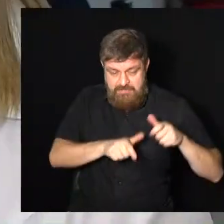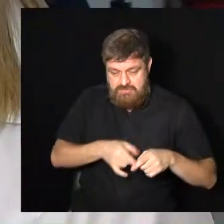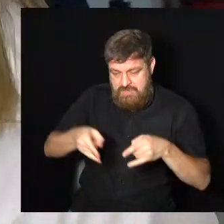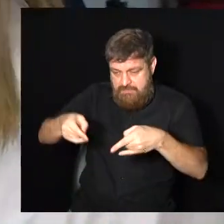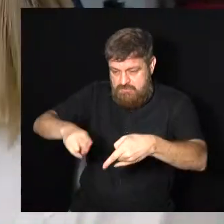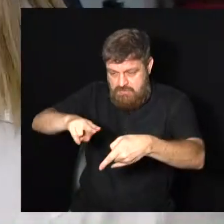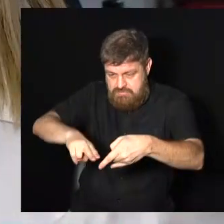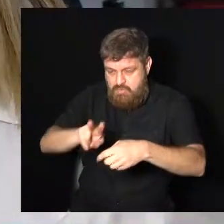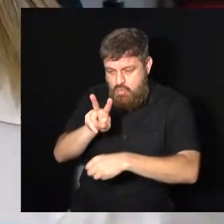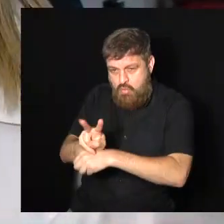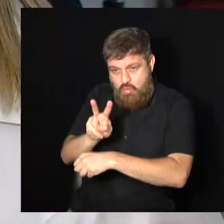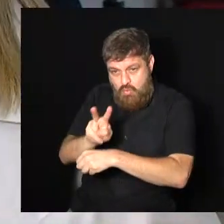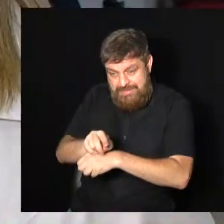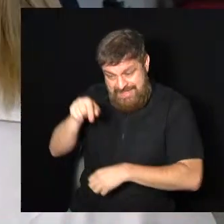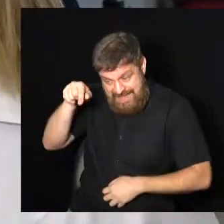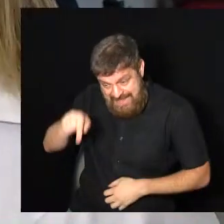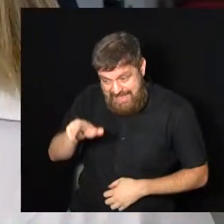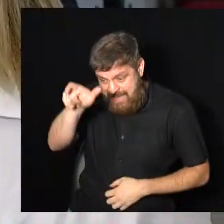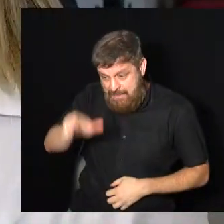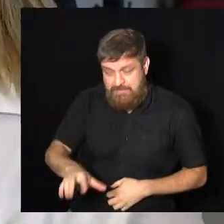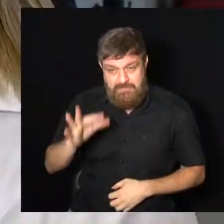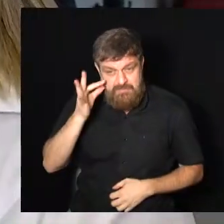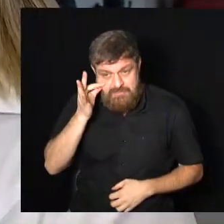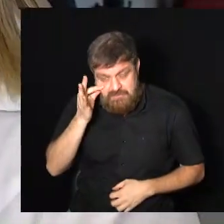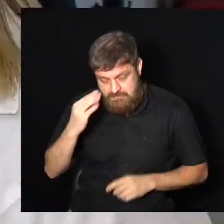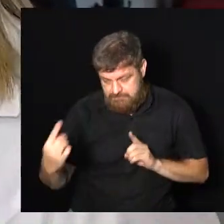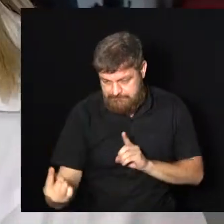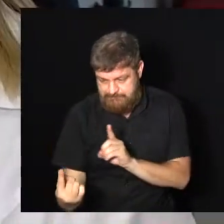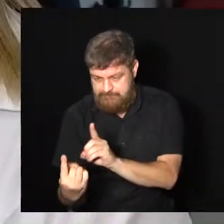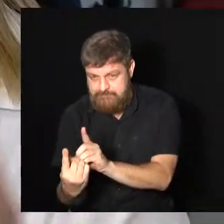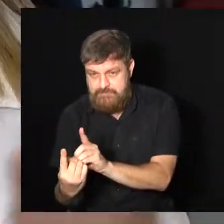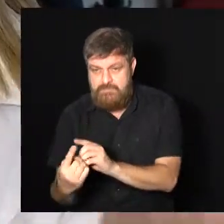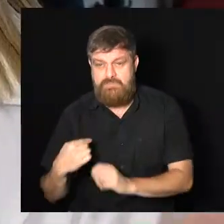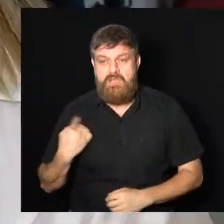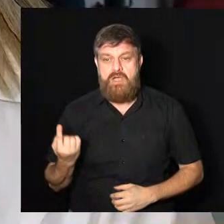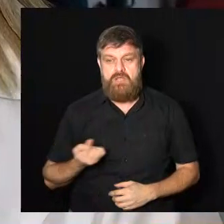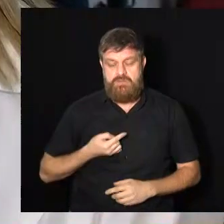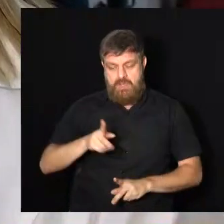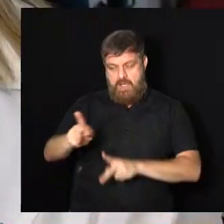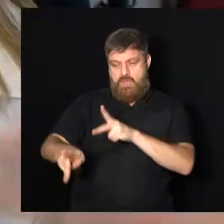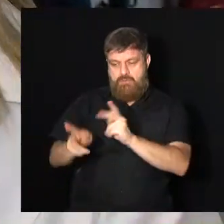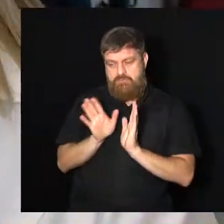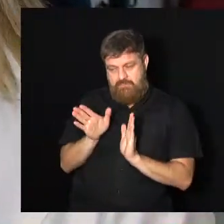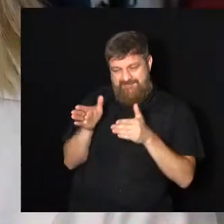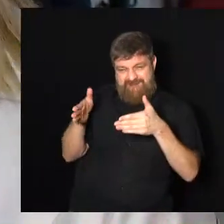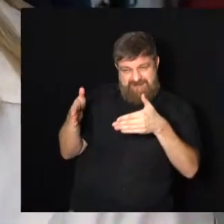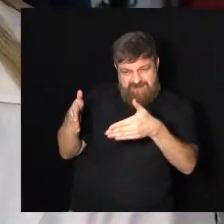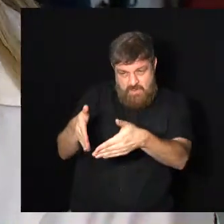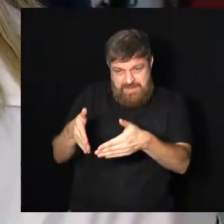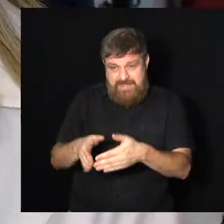internado e o próprio paciente. Então, nossas ações atingem essa população